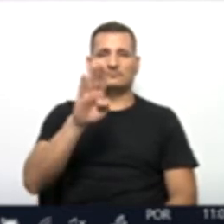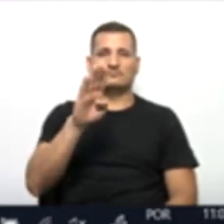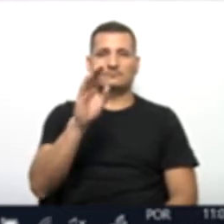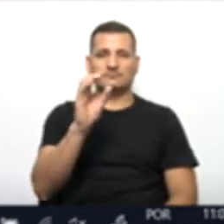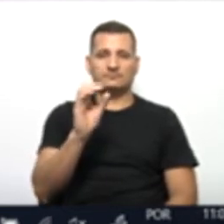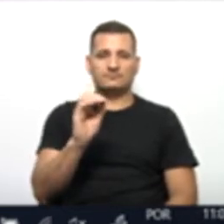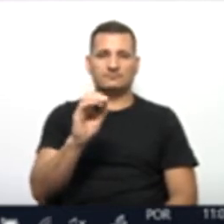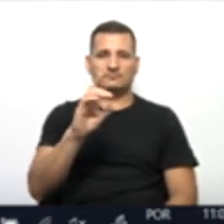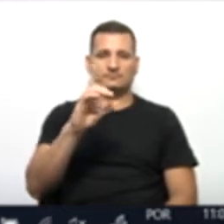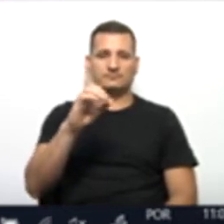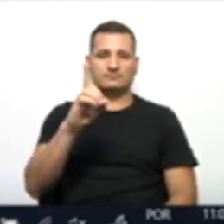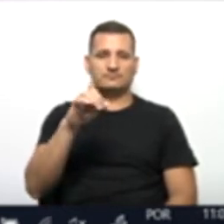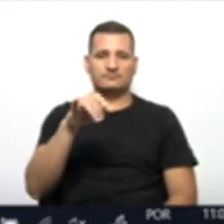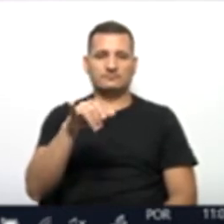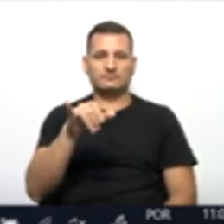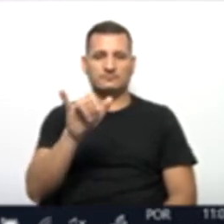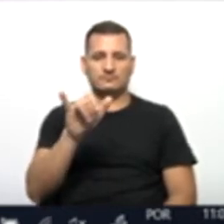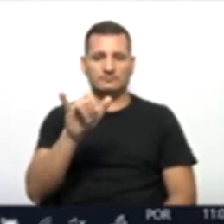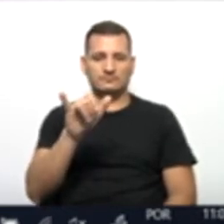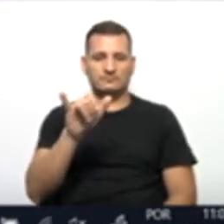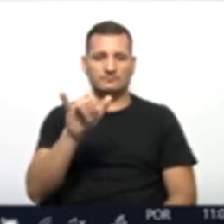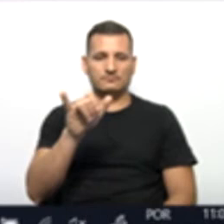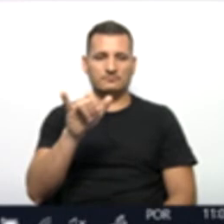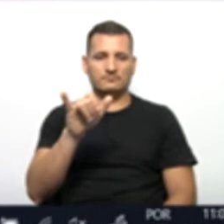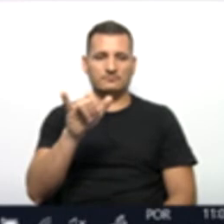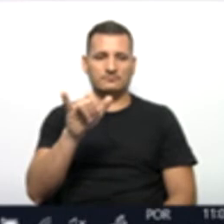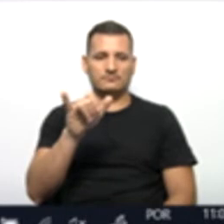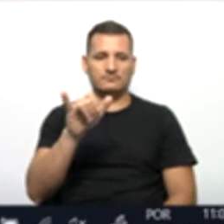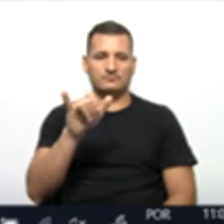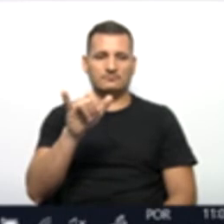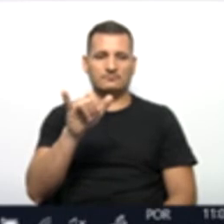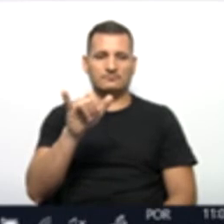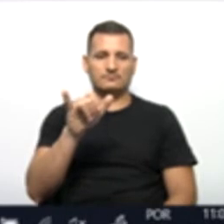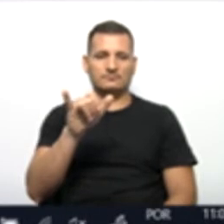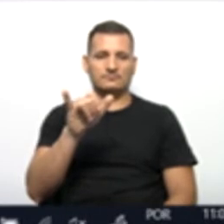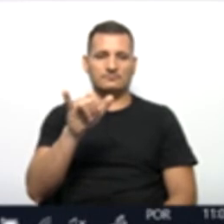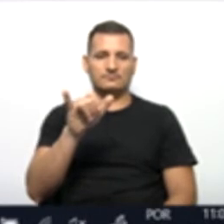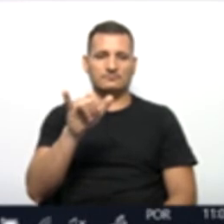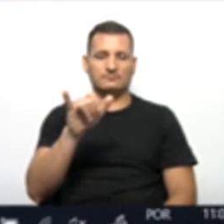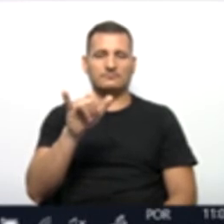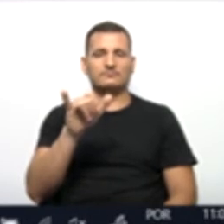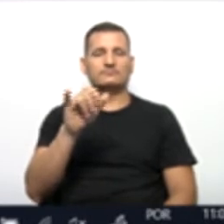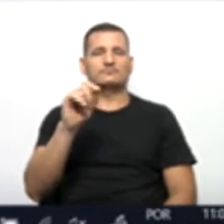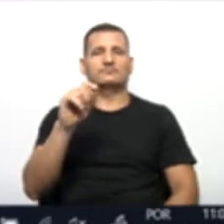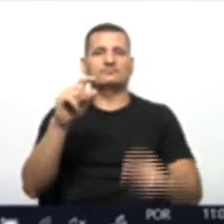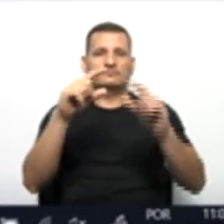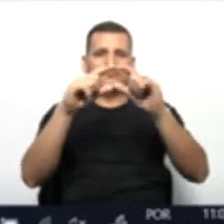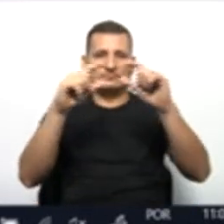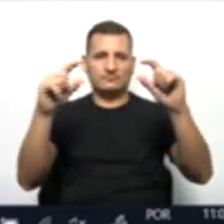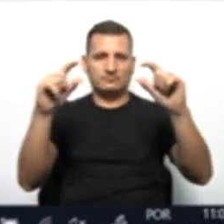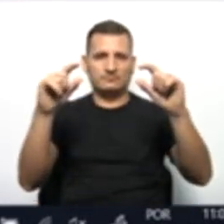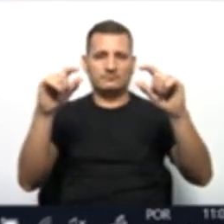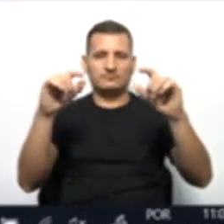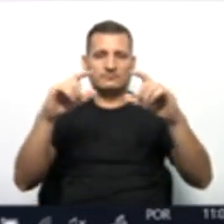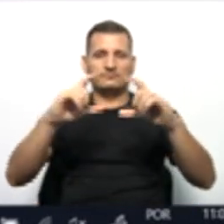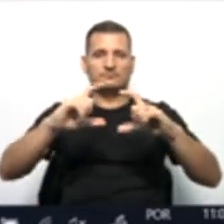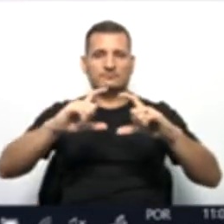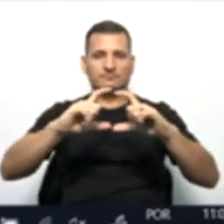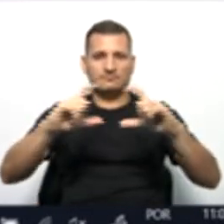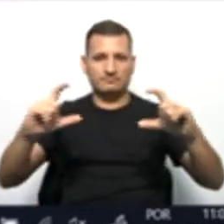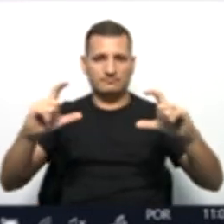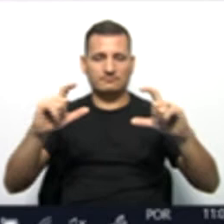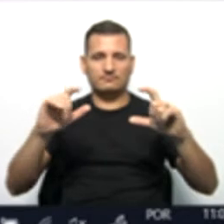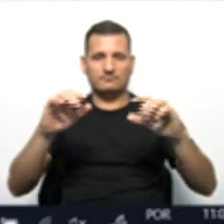aqui ó te bori o temor é porque o corpo de uma tabela não é o corpo de uma